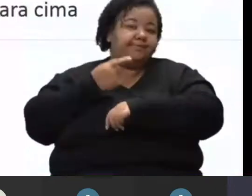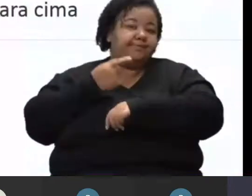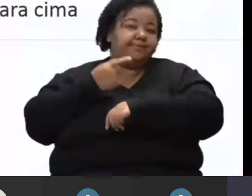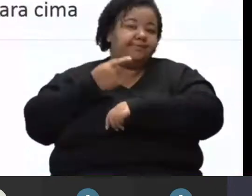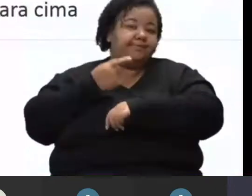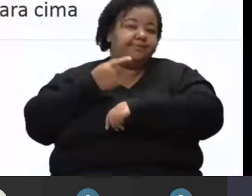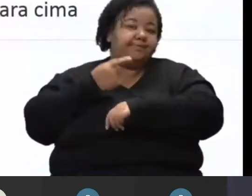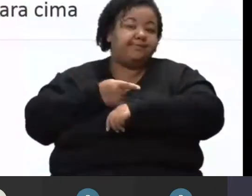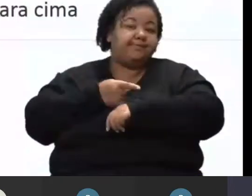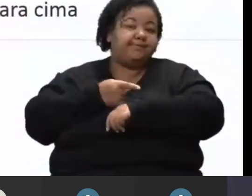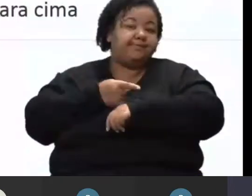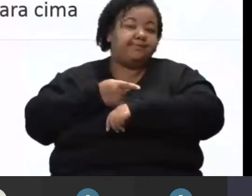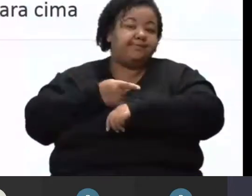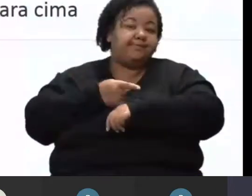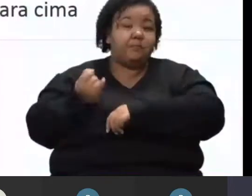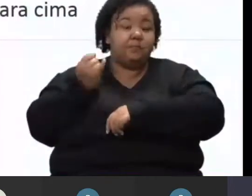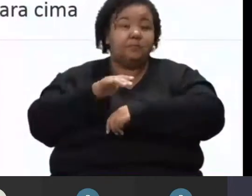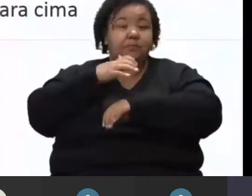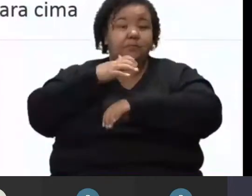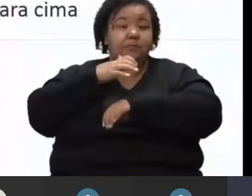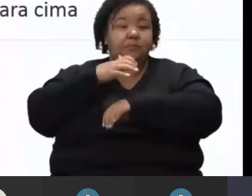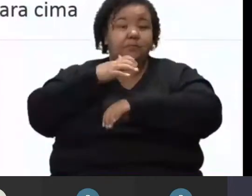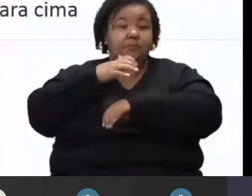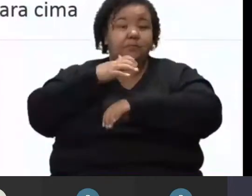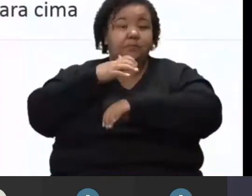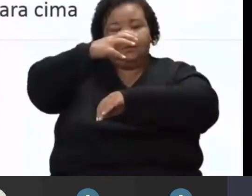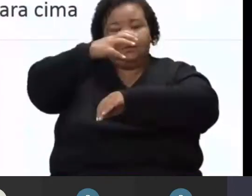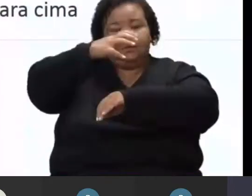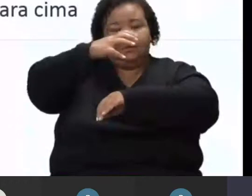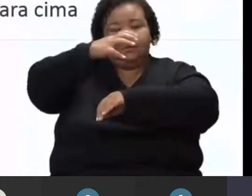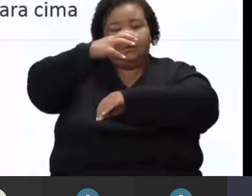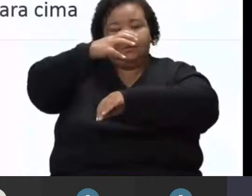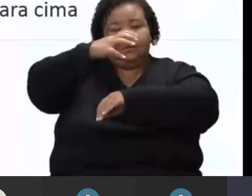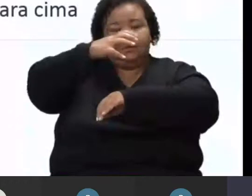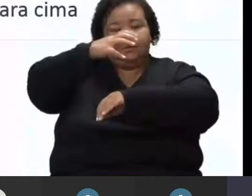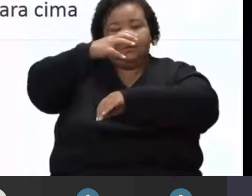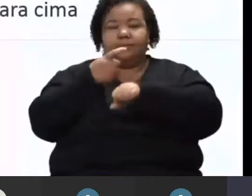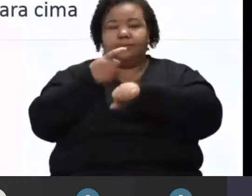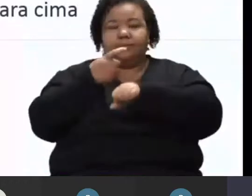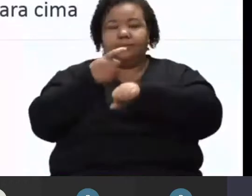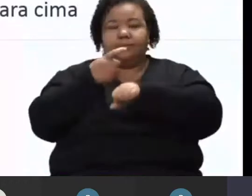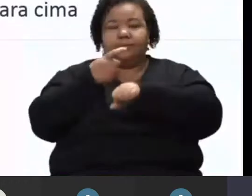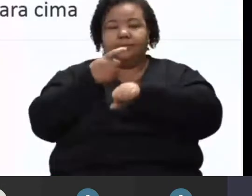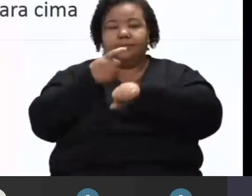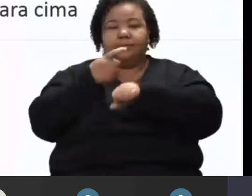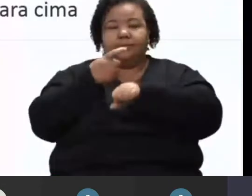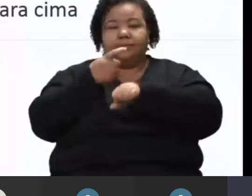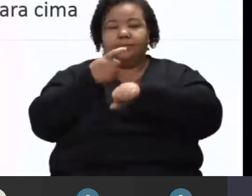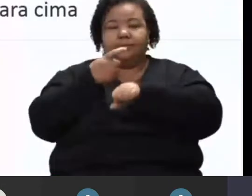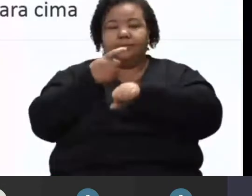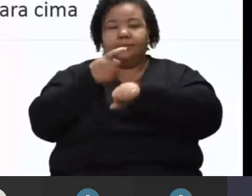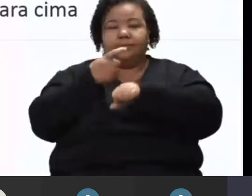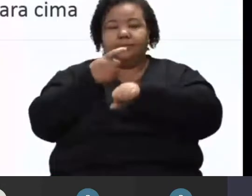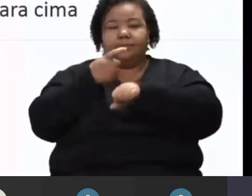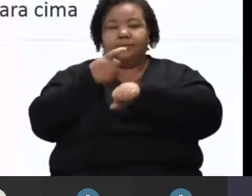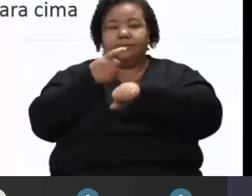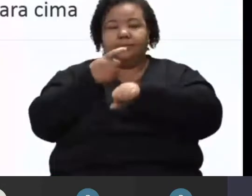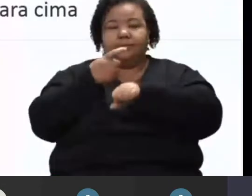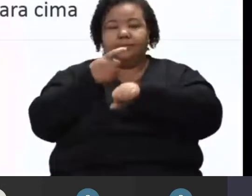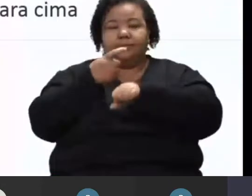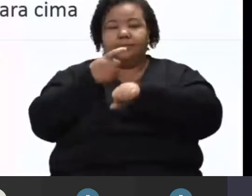tampa para baixo após a solidificação desse agar, tá? E aí você vai manter em